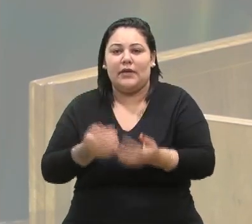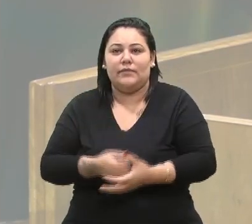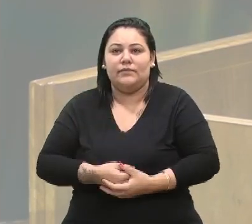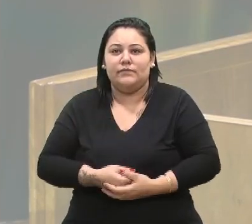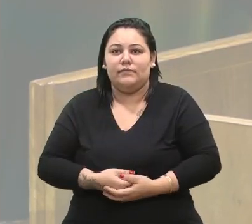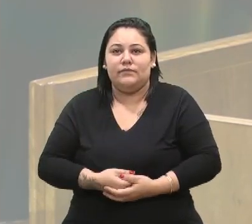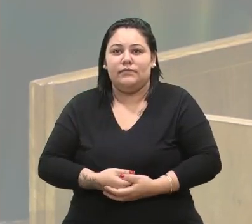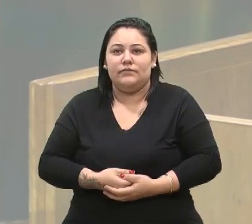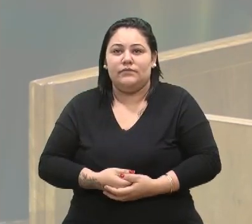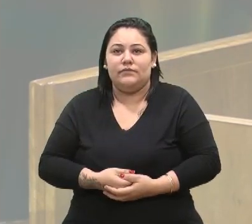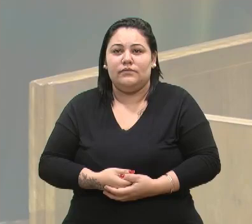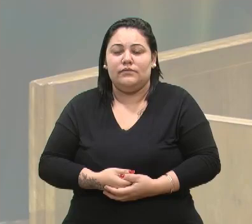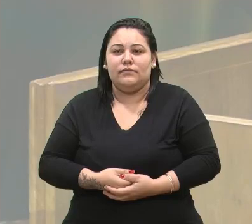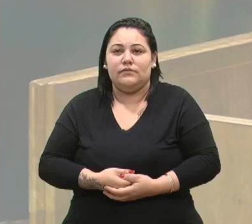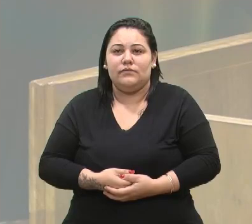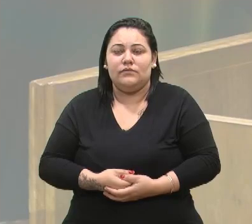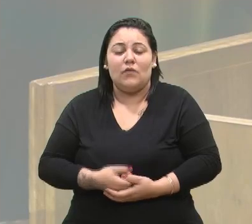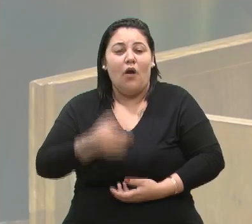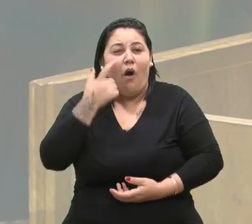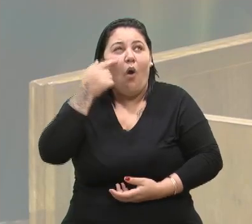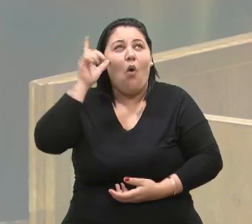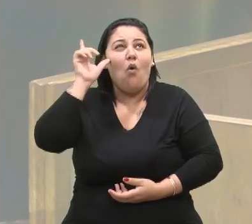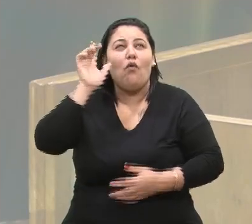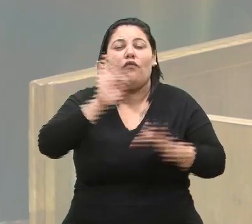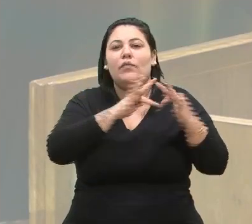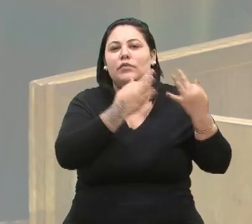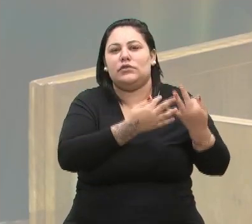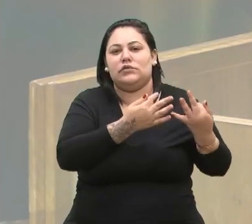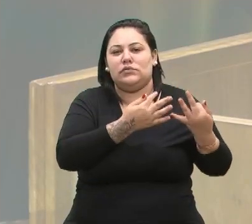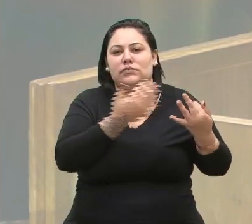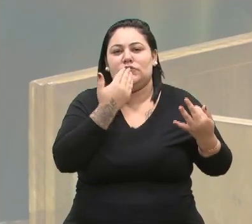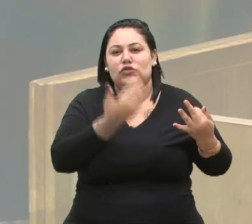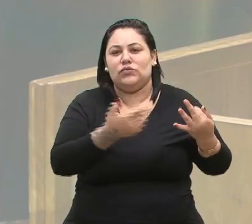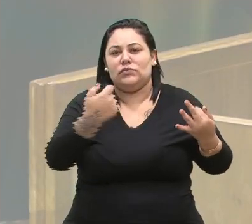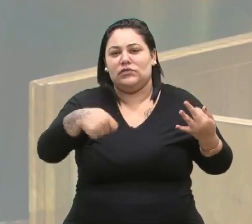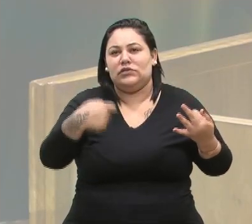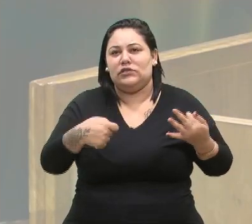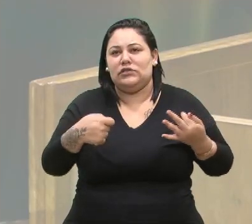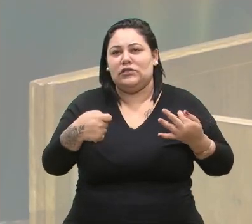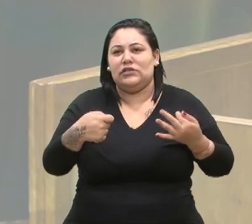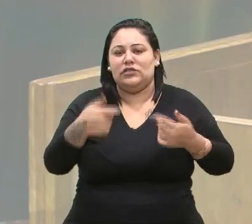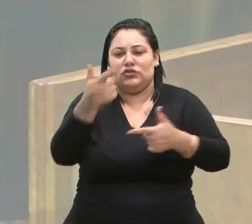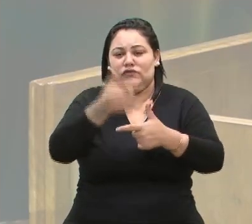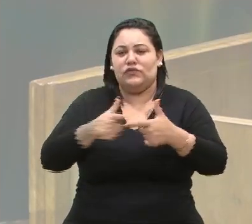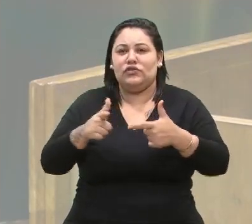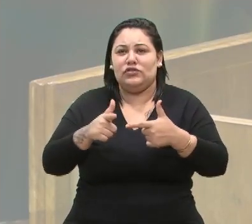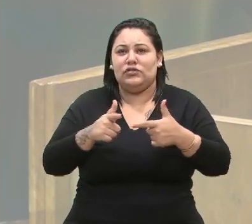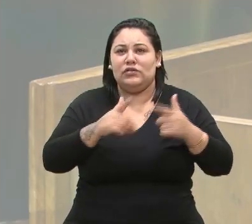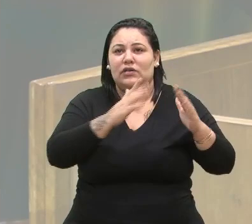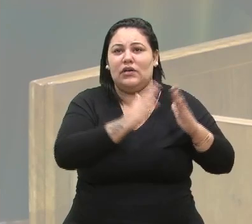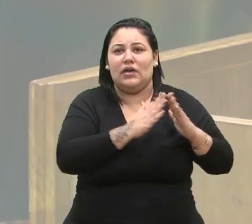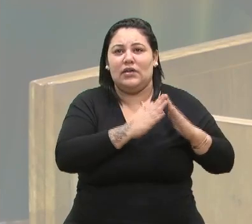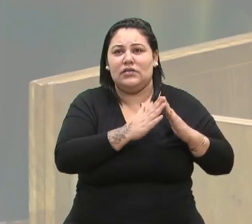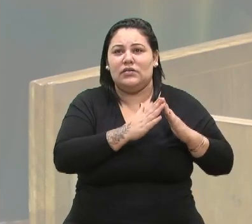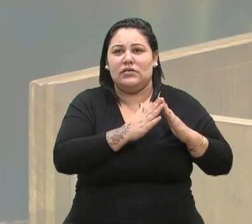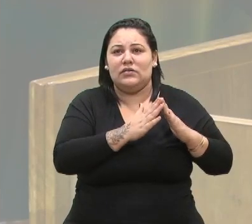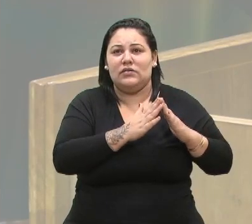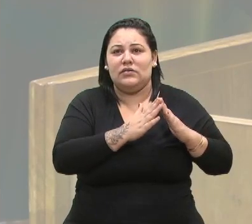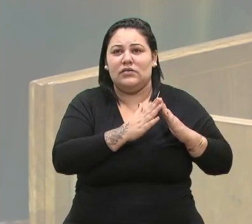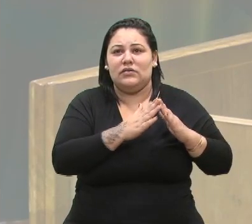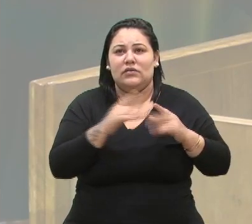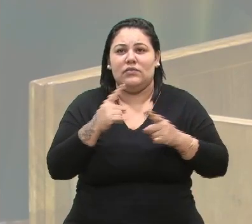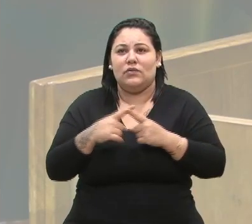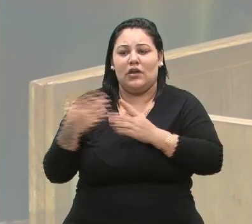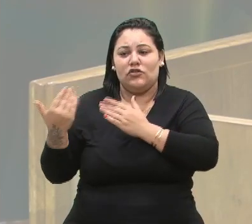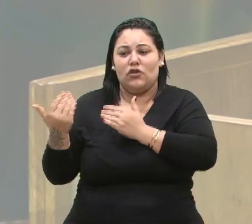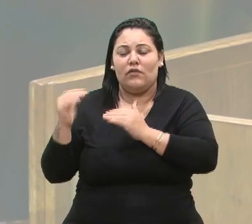família me pediu porque precisa dividir a casa, porque a filha já está moça.